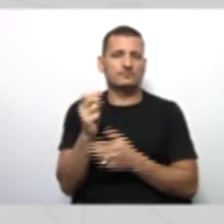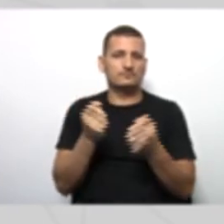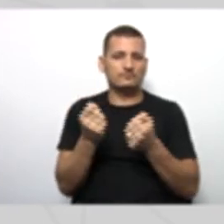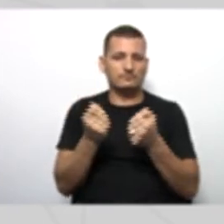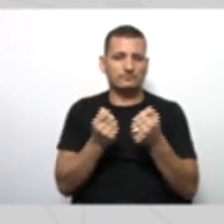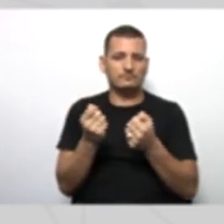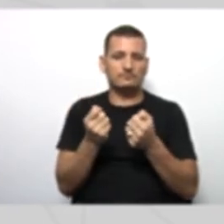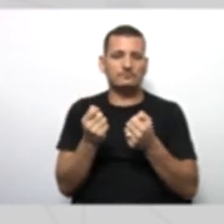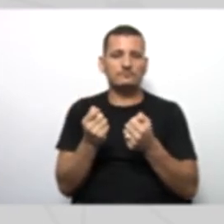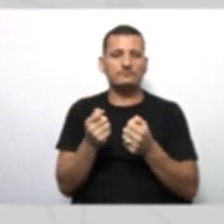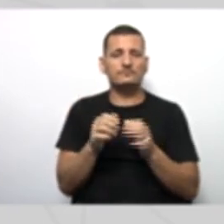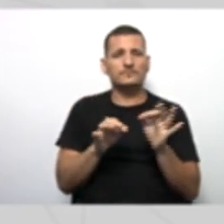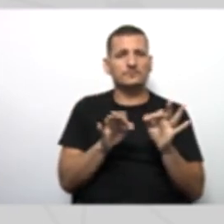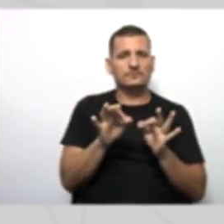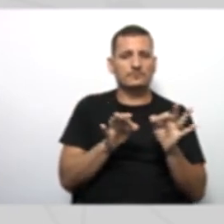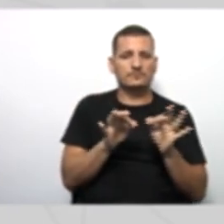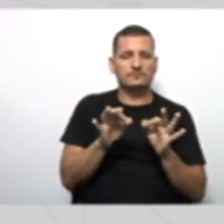cenário.